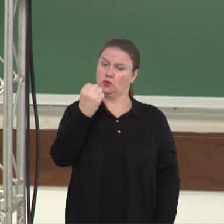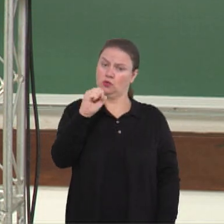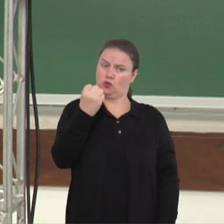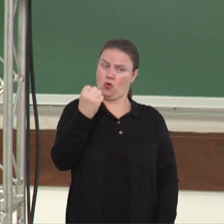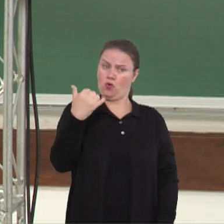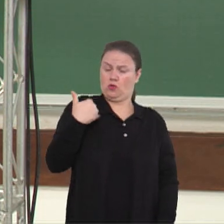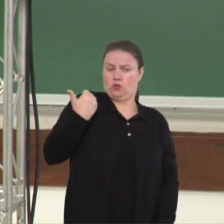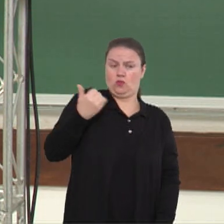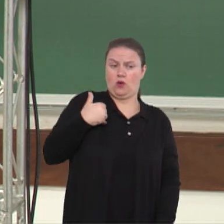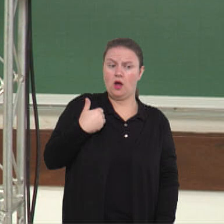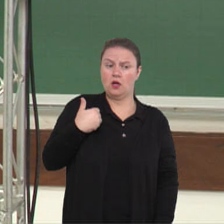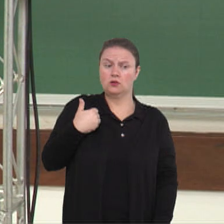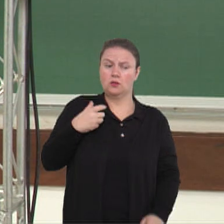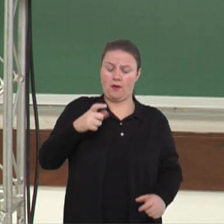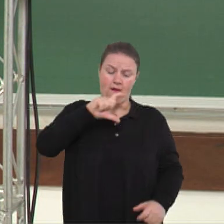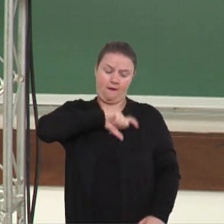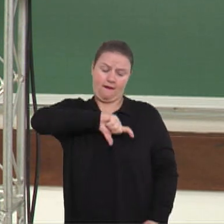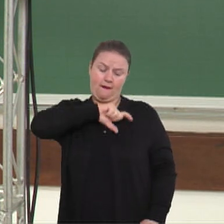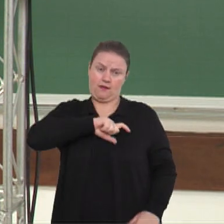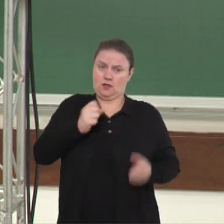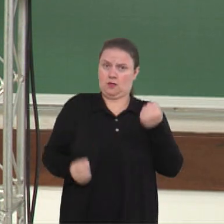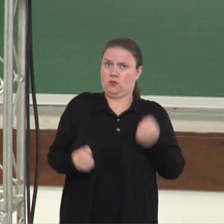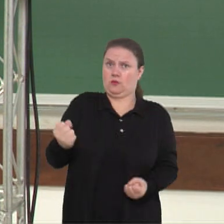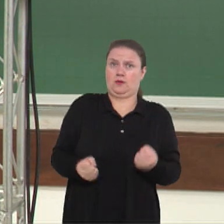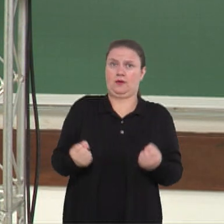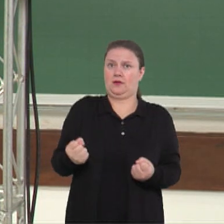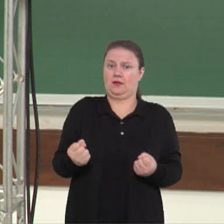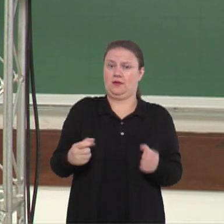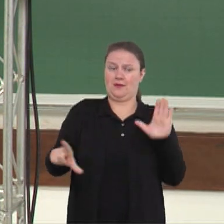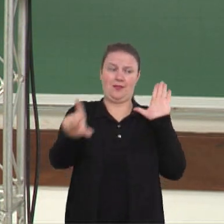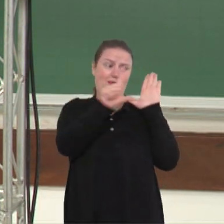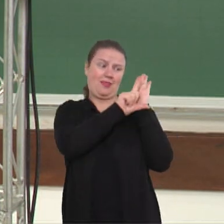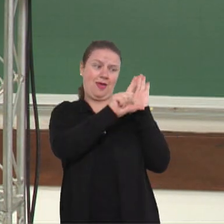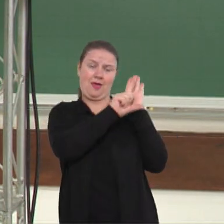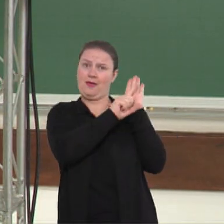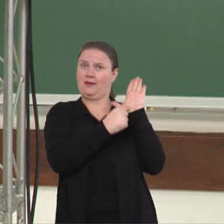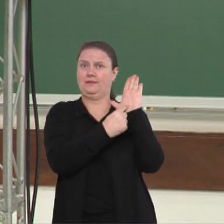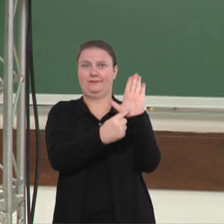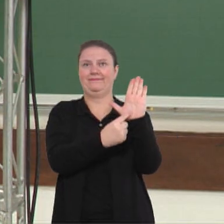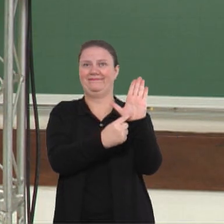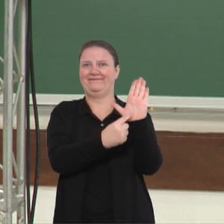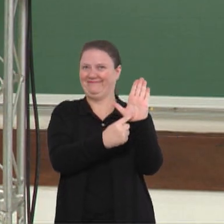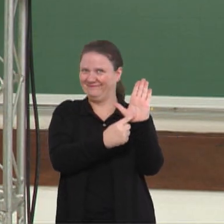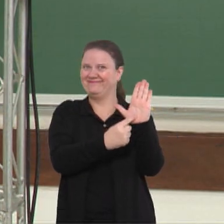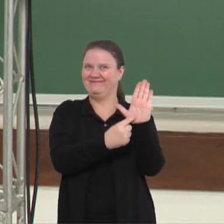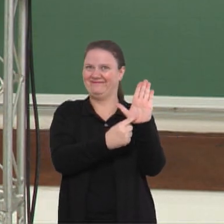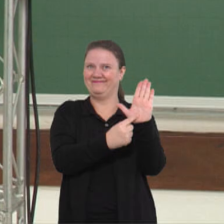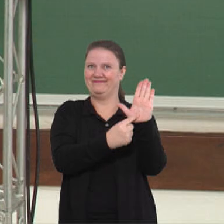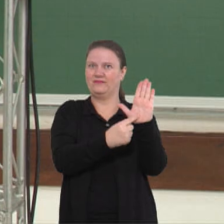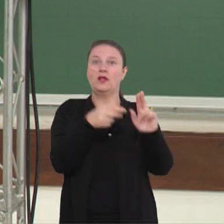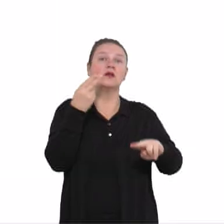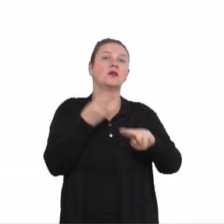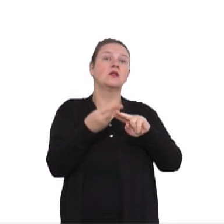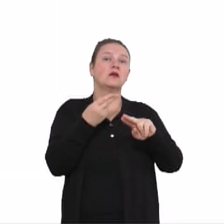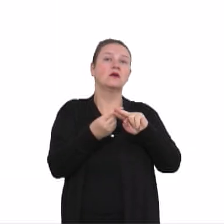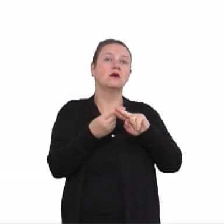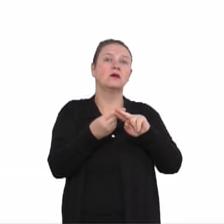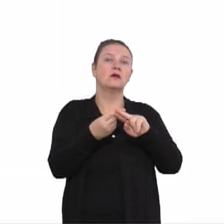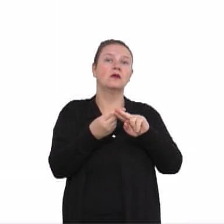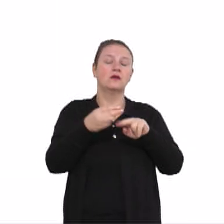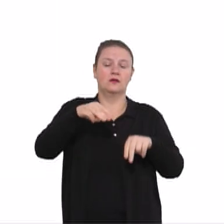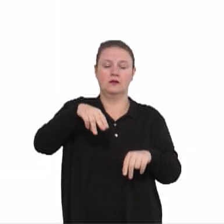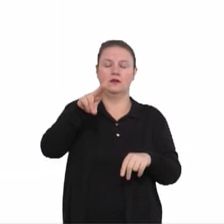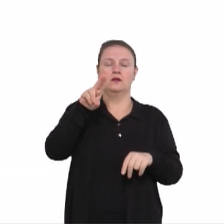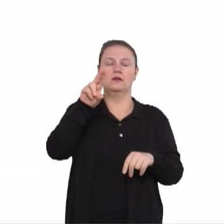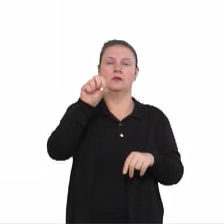é obrigado é lei então nesse tipo de contexto por exemplo a gente utilizaria e o modal